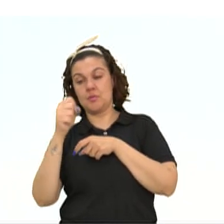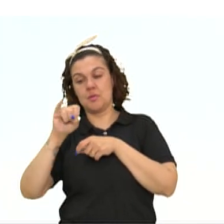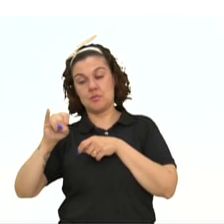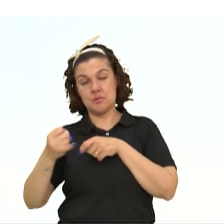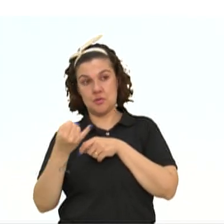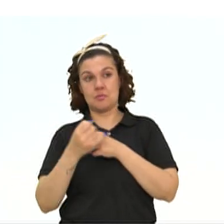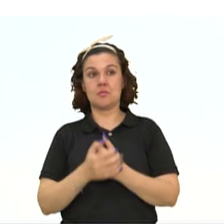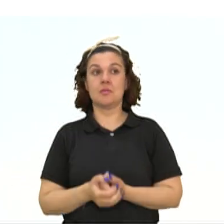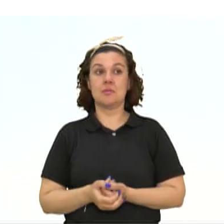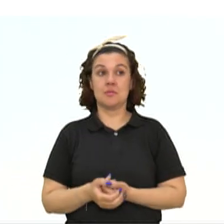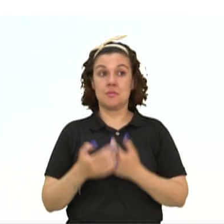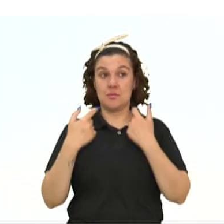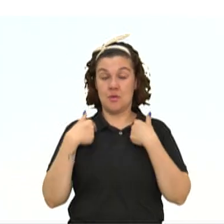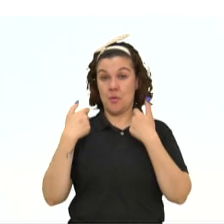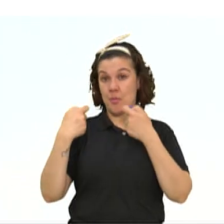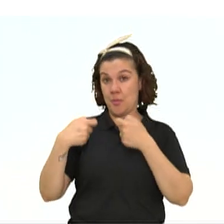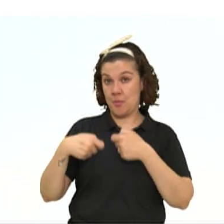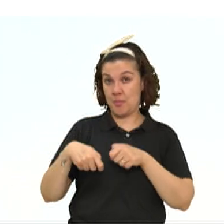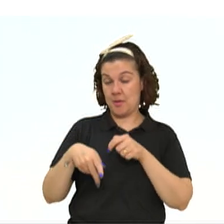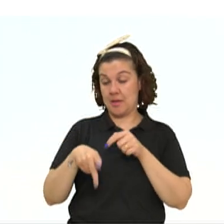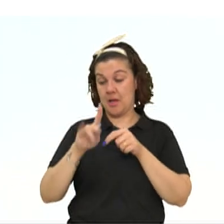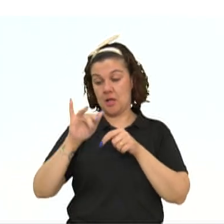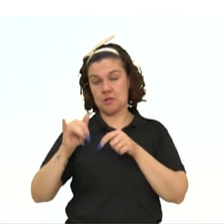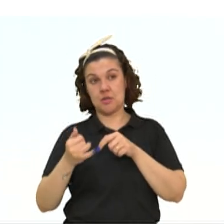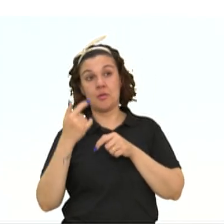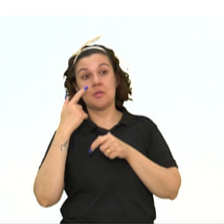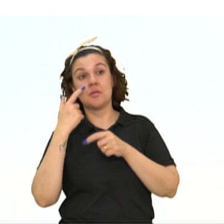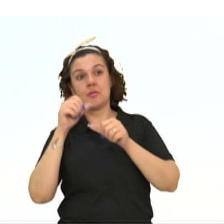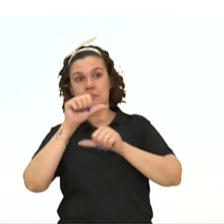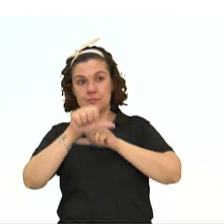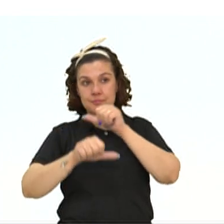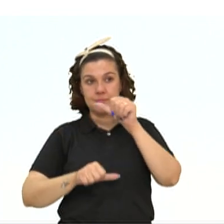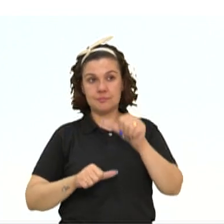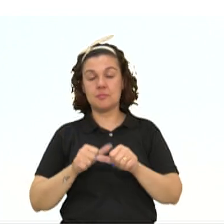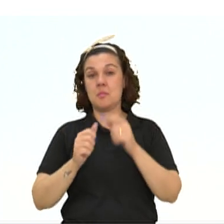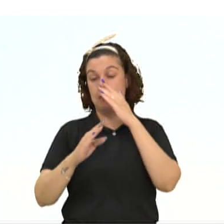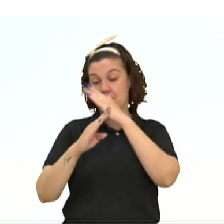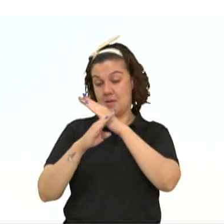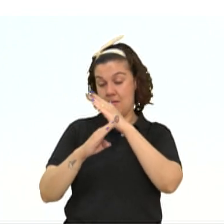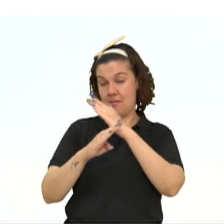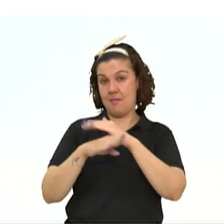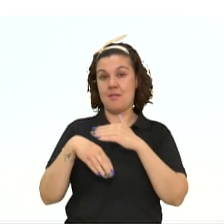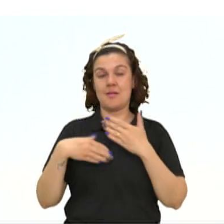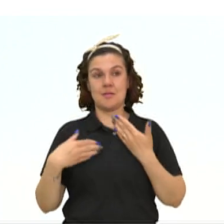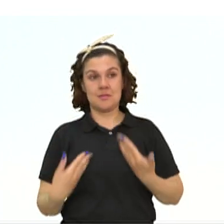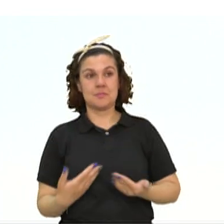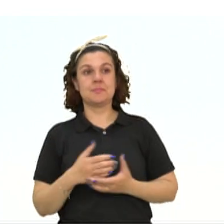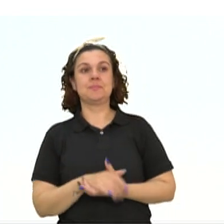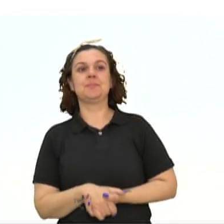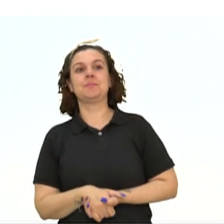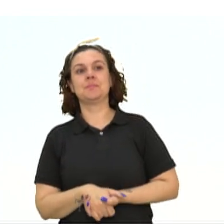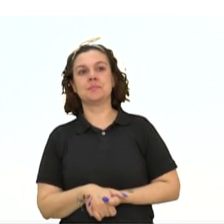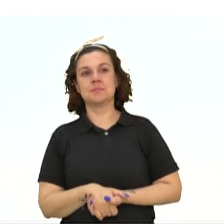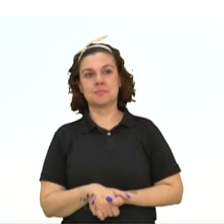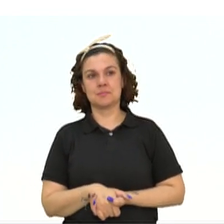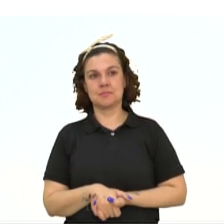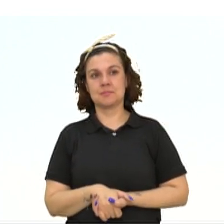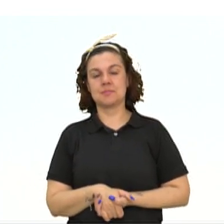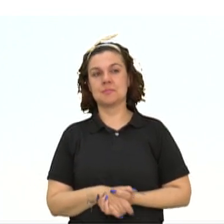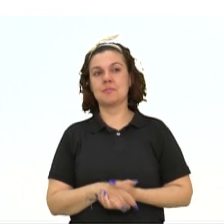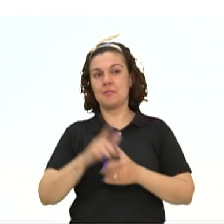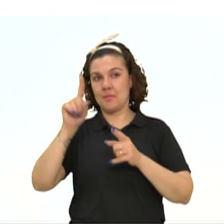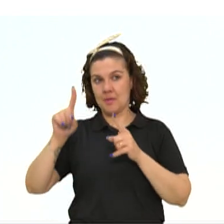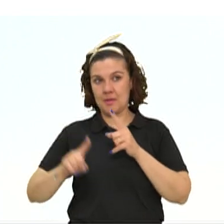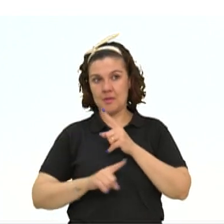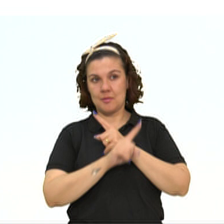2.758,8 joule. Eu preciso que seja quilojoule, então mais uma regrinha de 3 para transformar em quilo, só vou puxar a